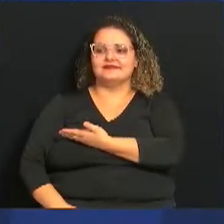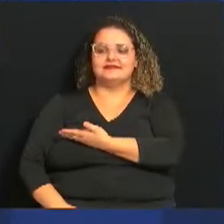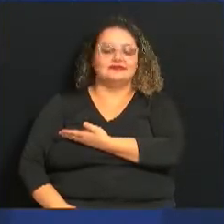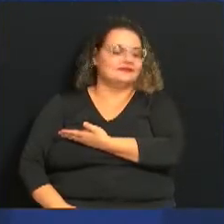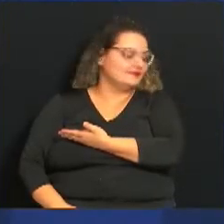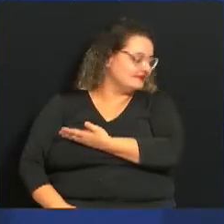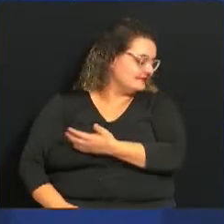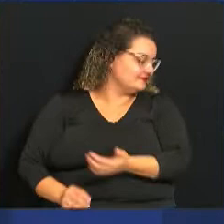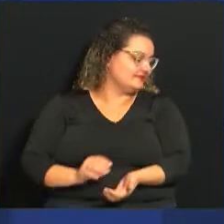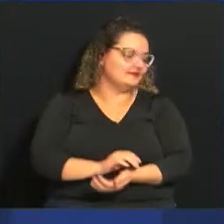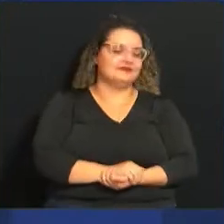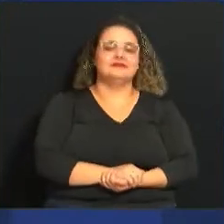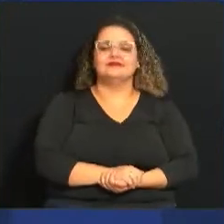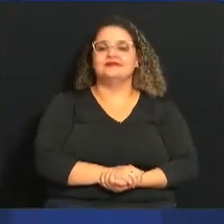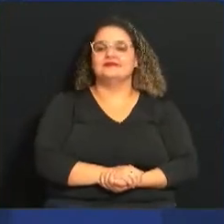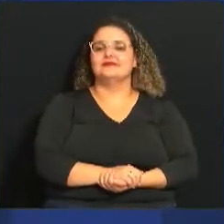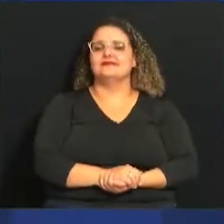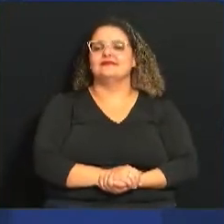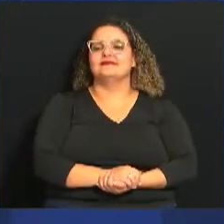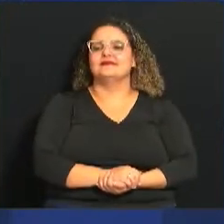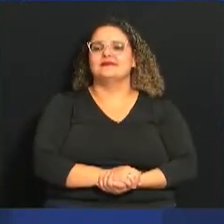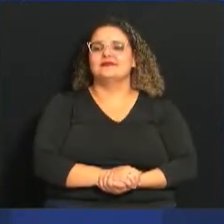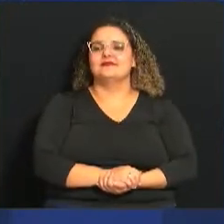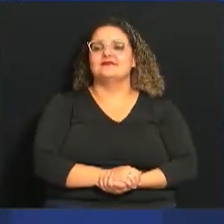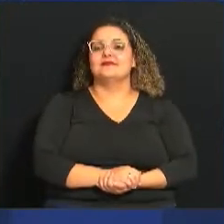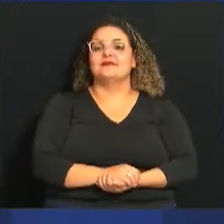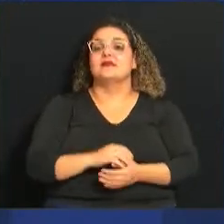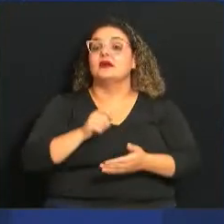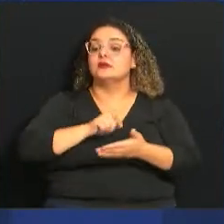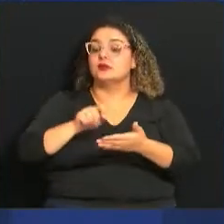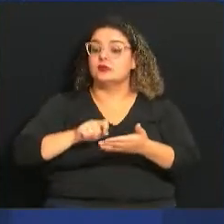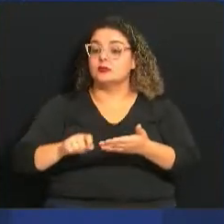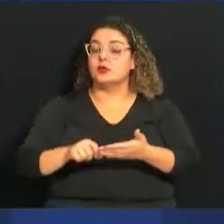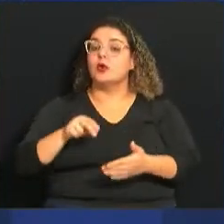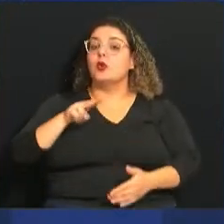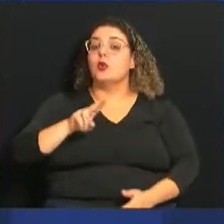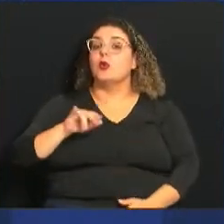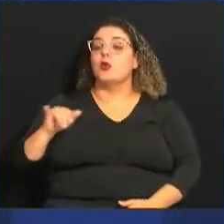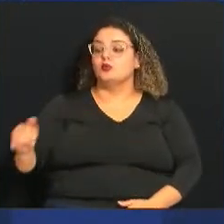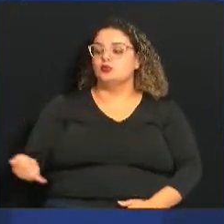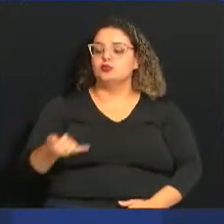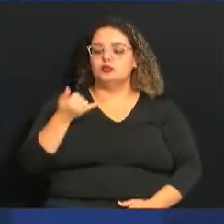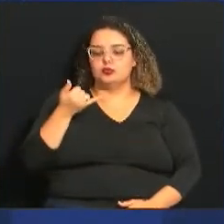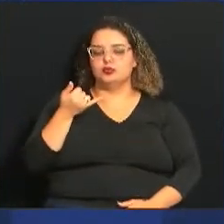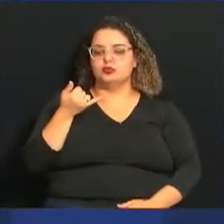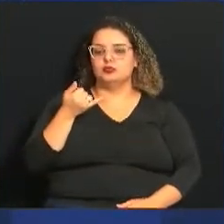978293776. Vou repetir para dar tempo de você anotar ou já pega o seu celular e já adiciona aí o número.